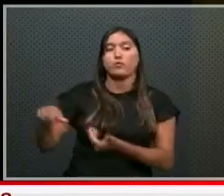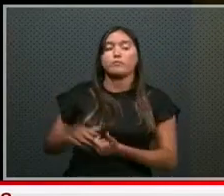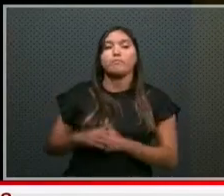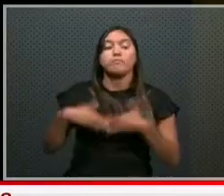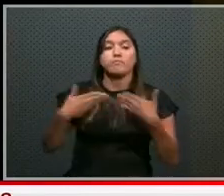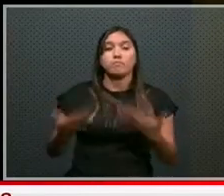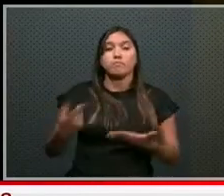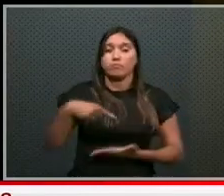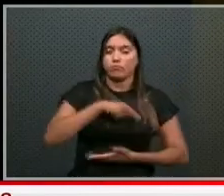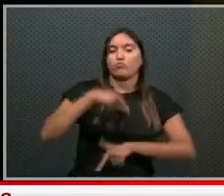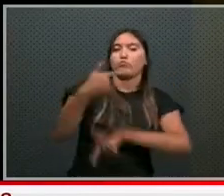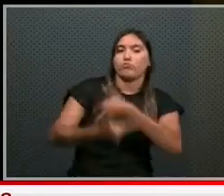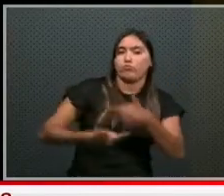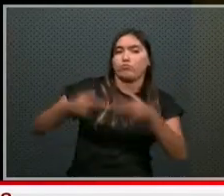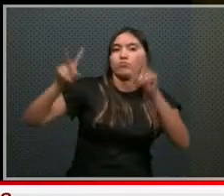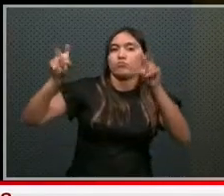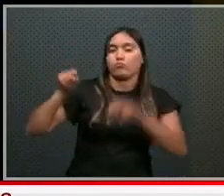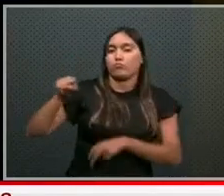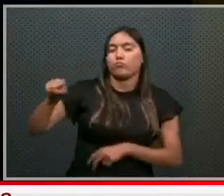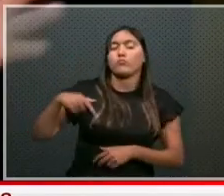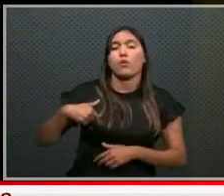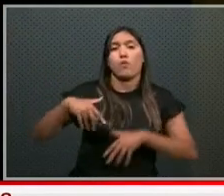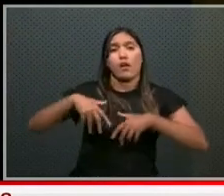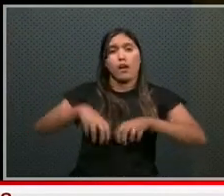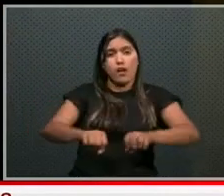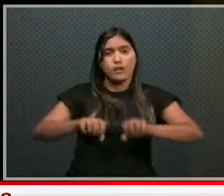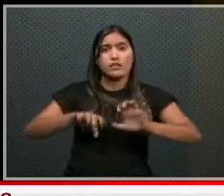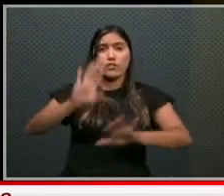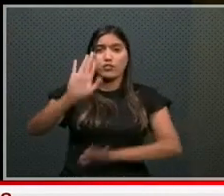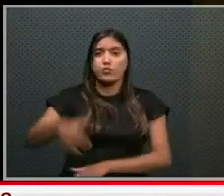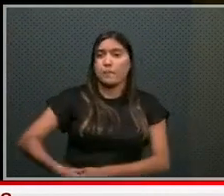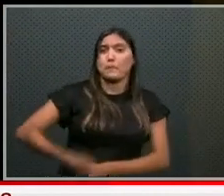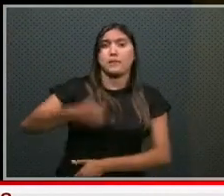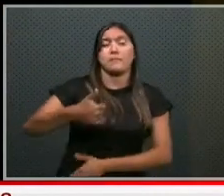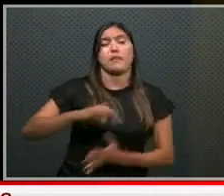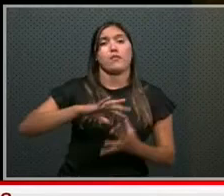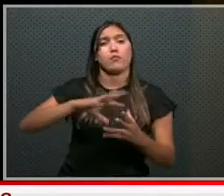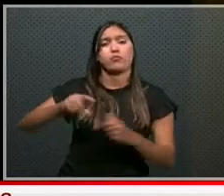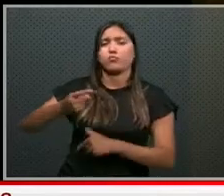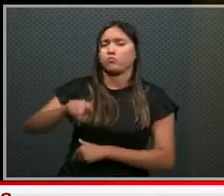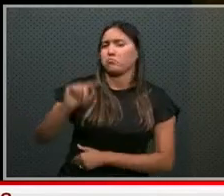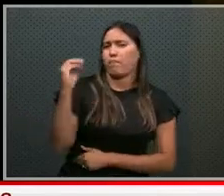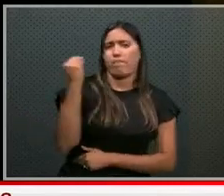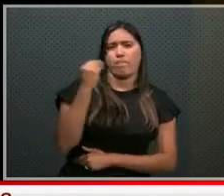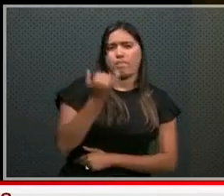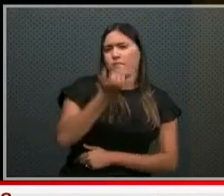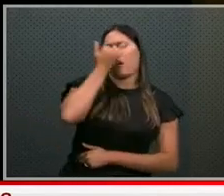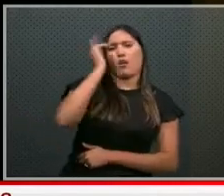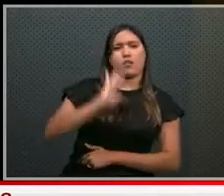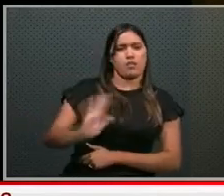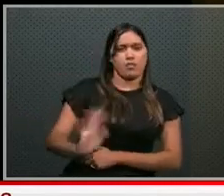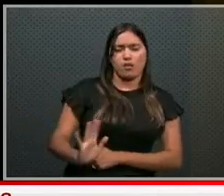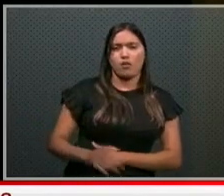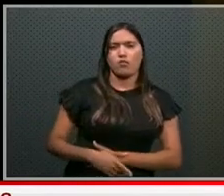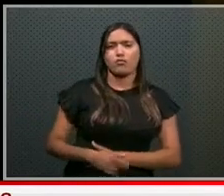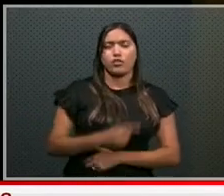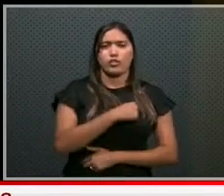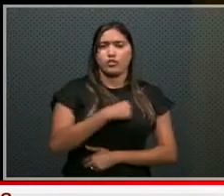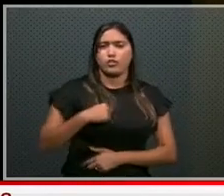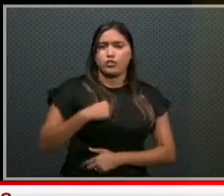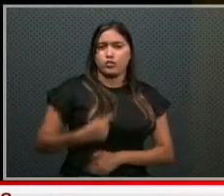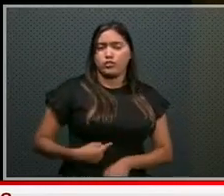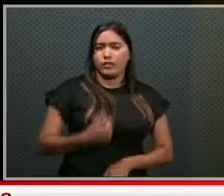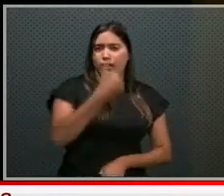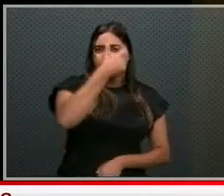trabalhando com isso e açaí são o primeiro do mundo então não se engane assim a Índia passando agora